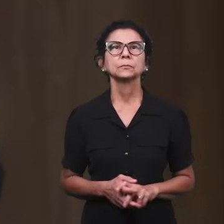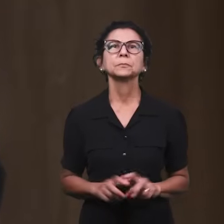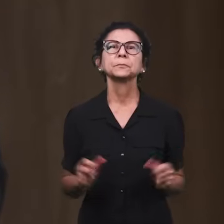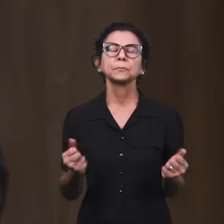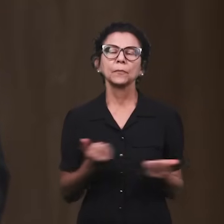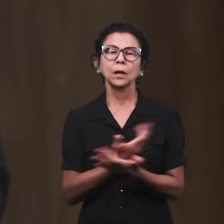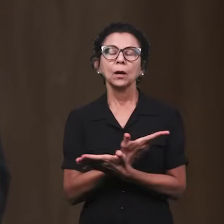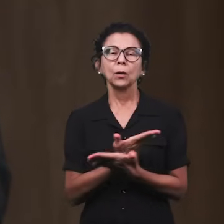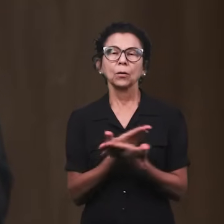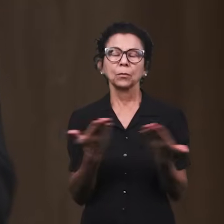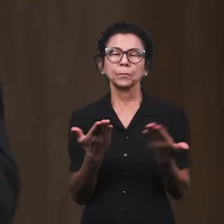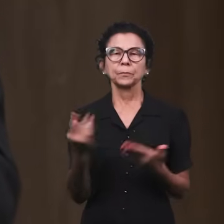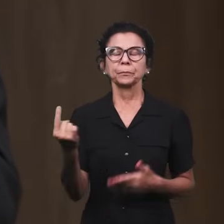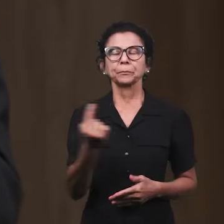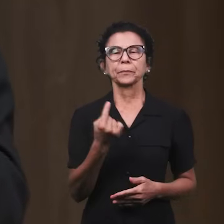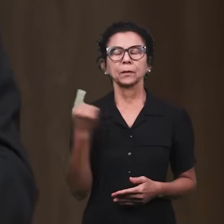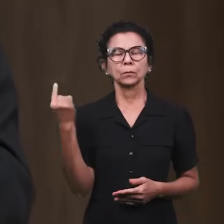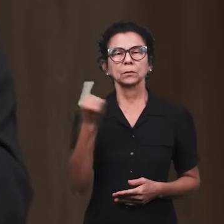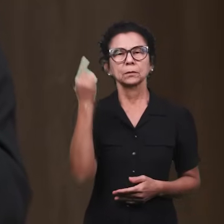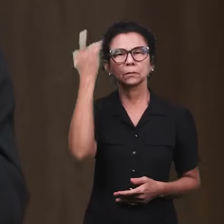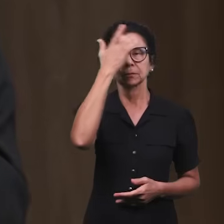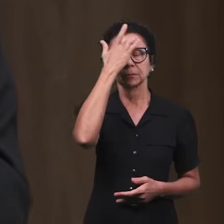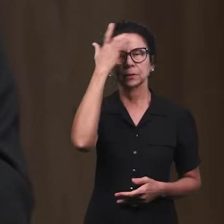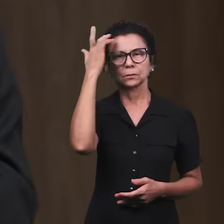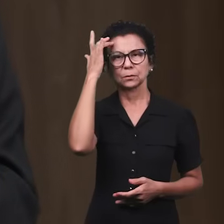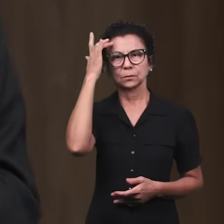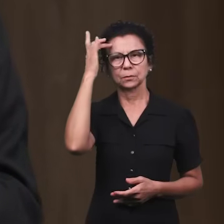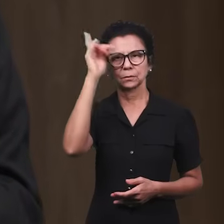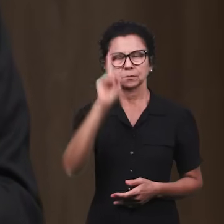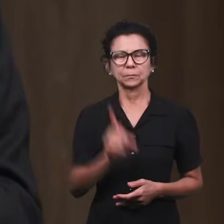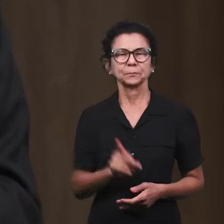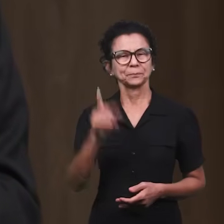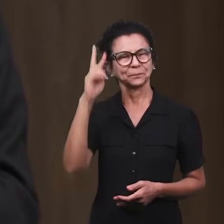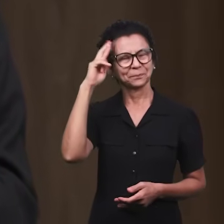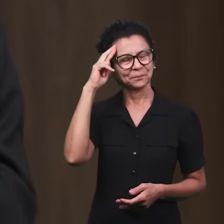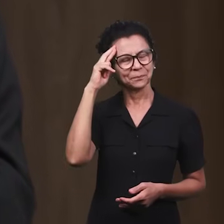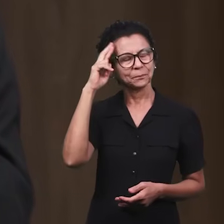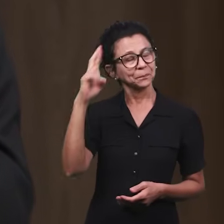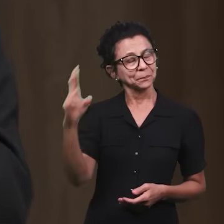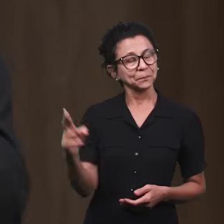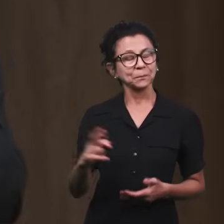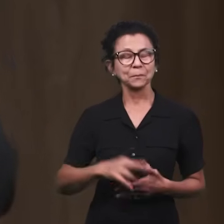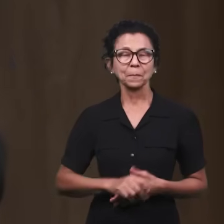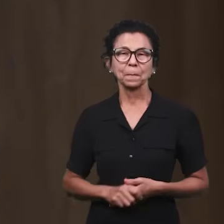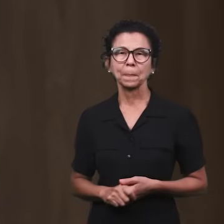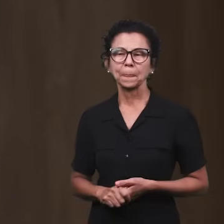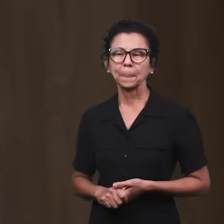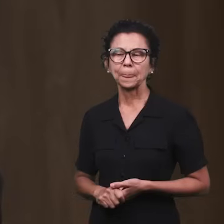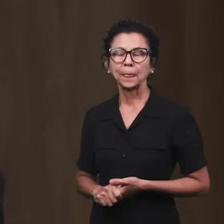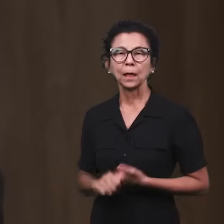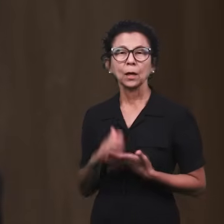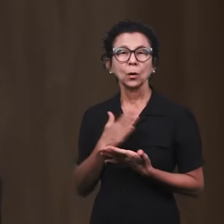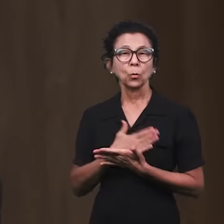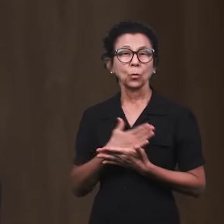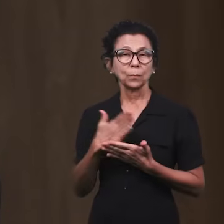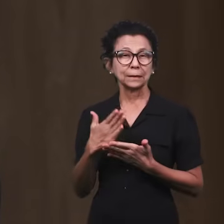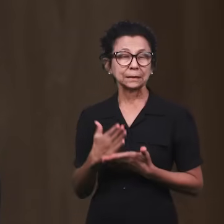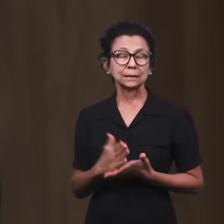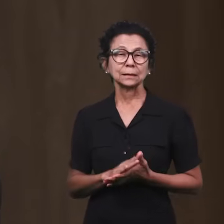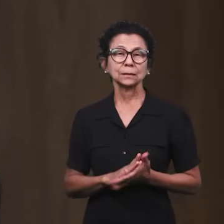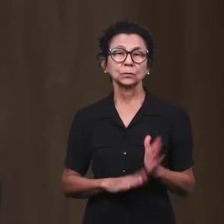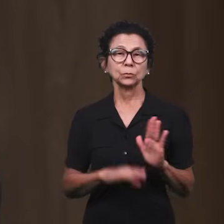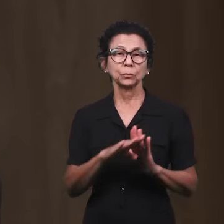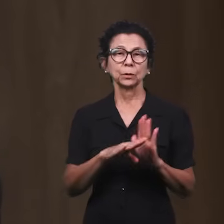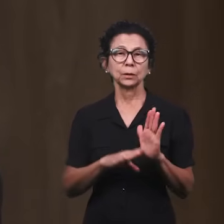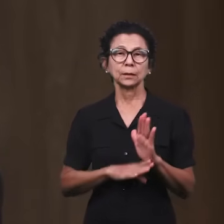Nós saudamos a todos que estão conosco com a paz do Senhor. Estamos dando início a mais um